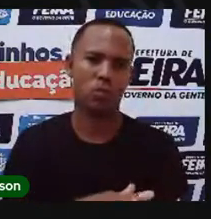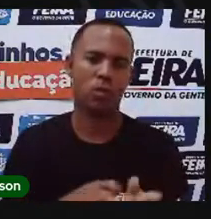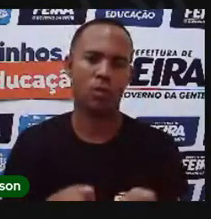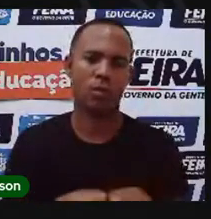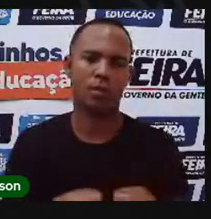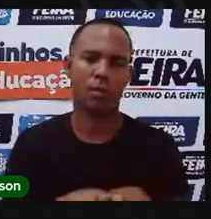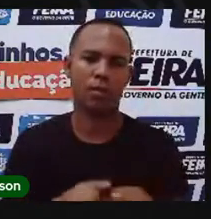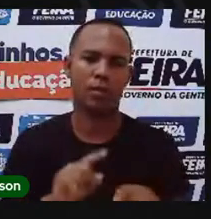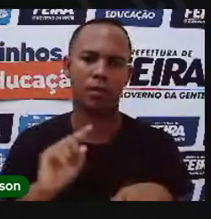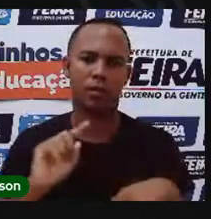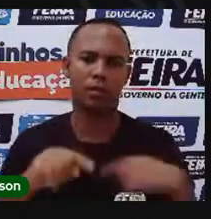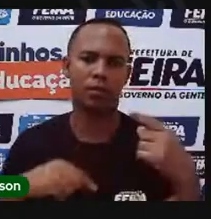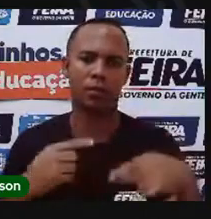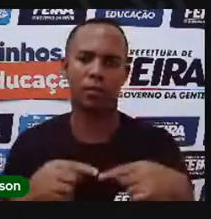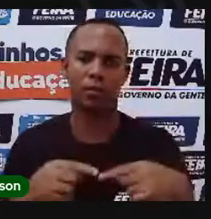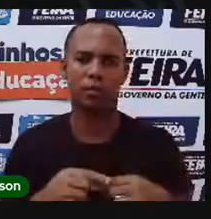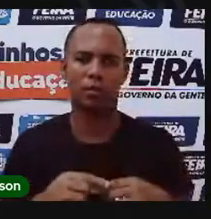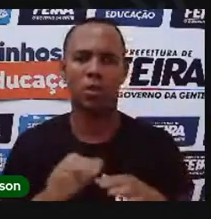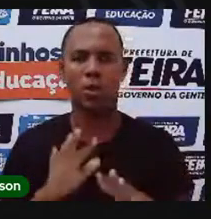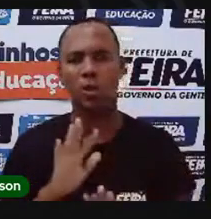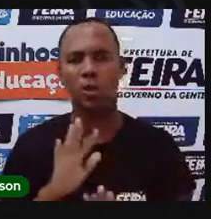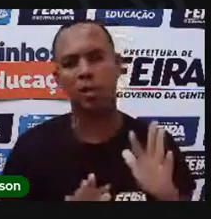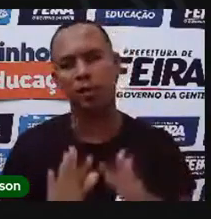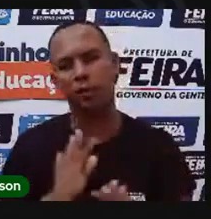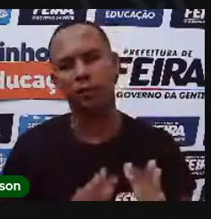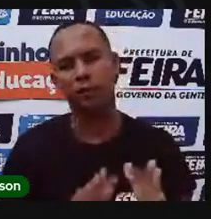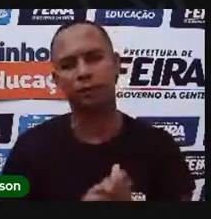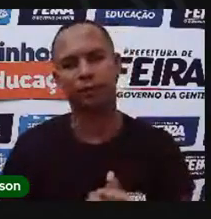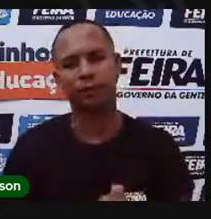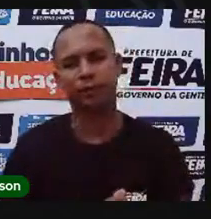E depois eu vou retirar com cuidado.